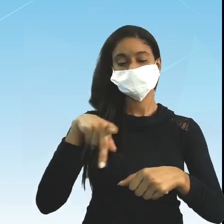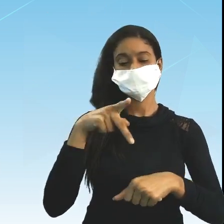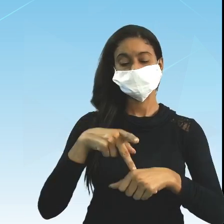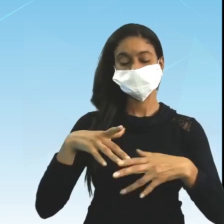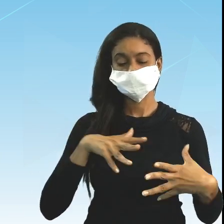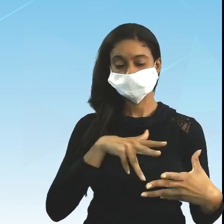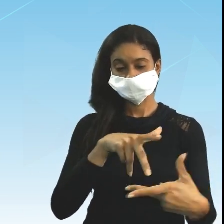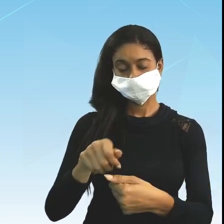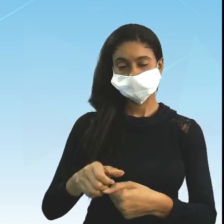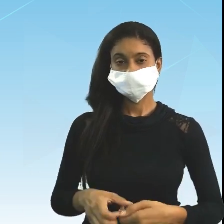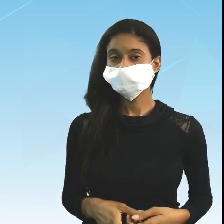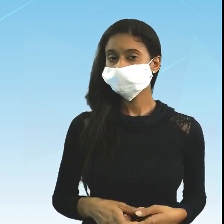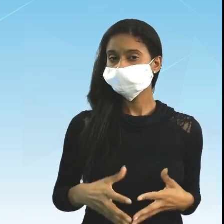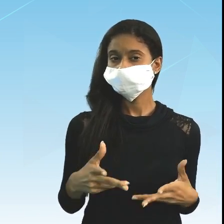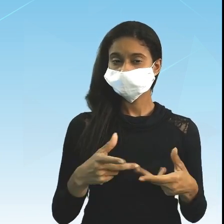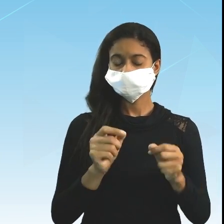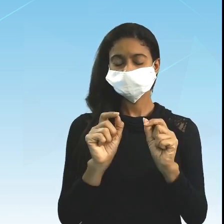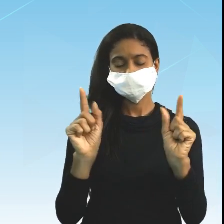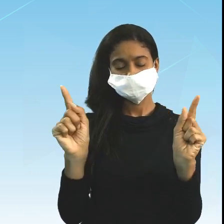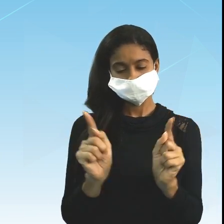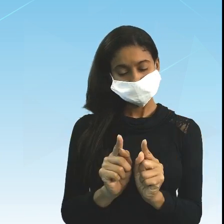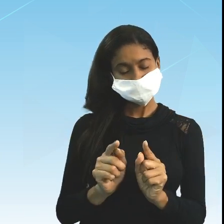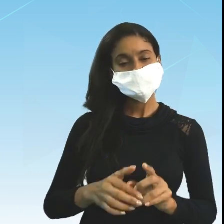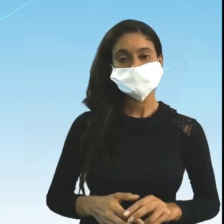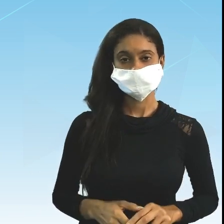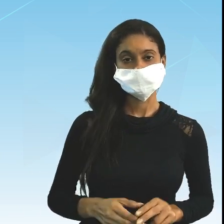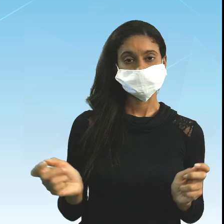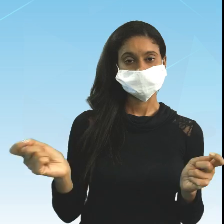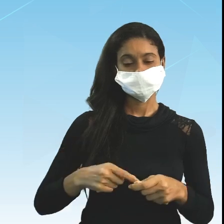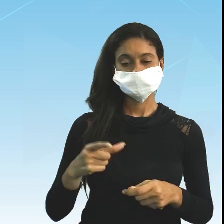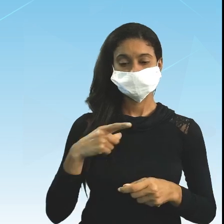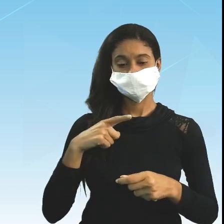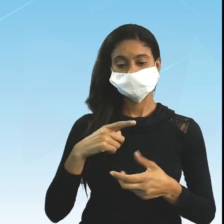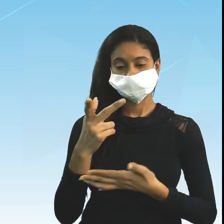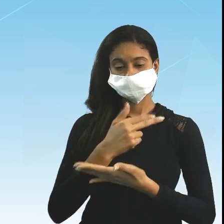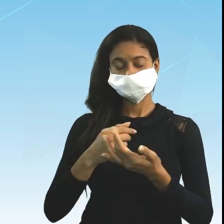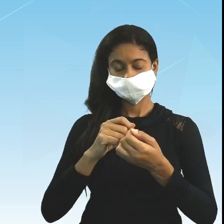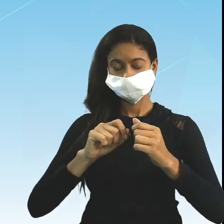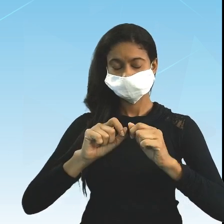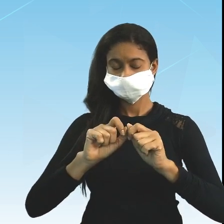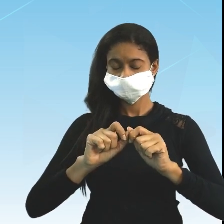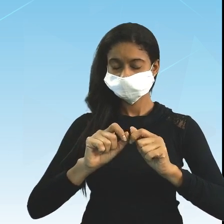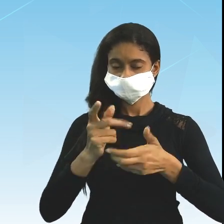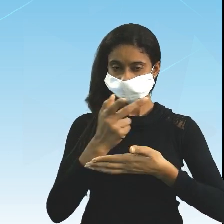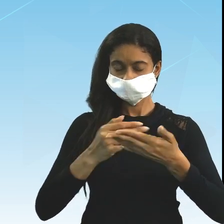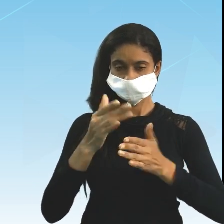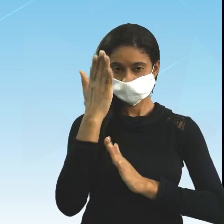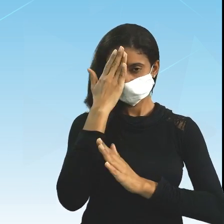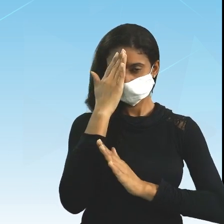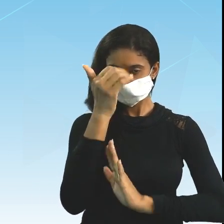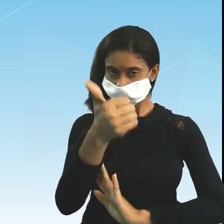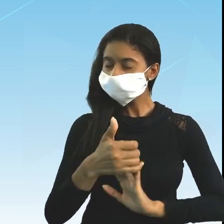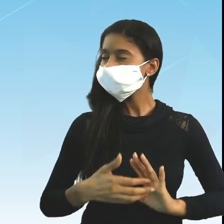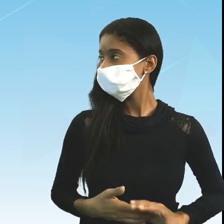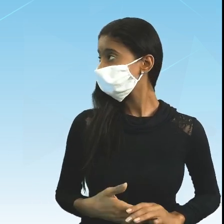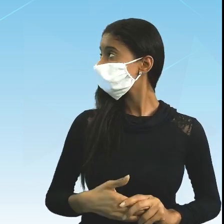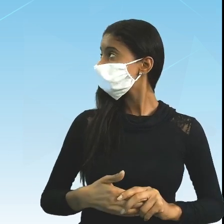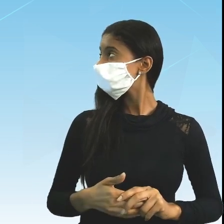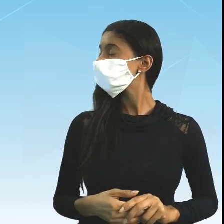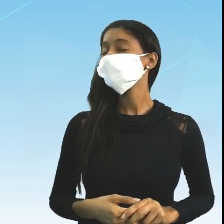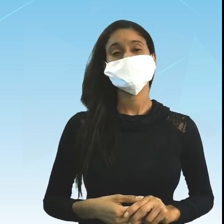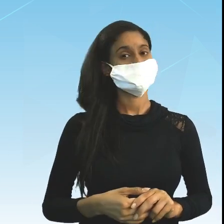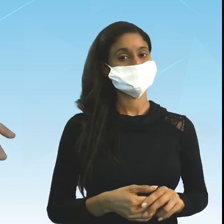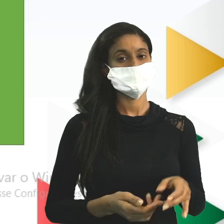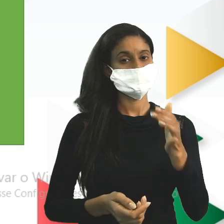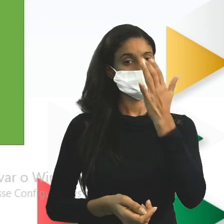do mundo. Tudo escala menorzinha, para poder caber no desenho, entendeu? Mas cotoquinho de gente. Olha aí o